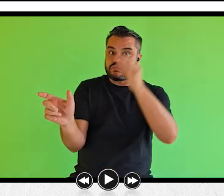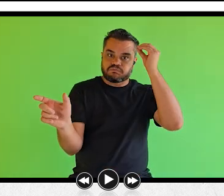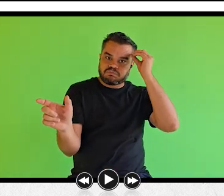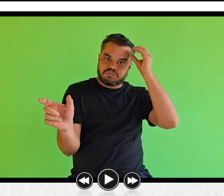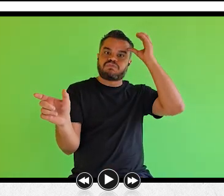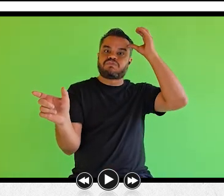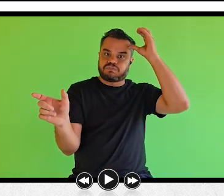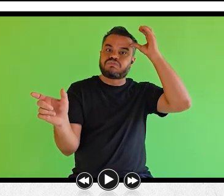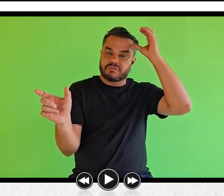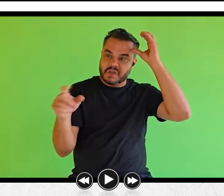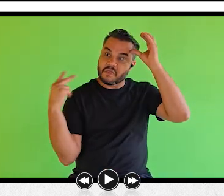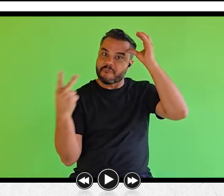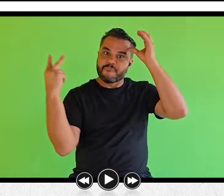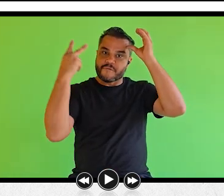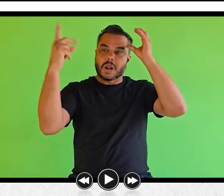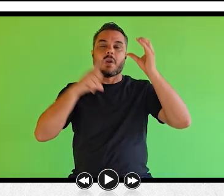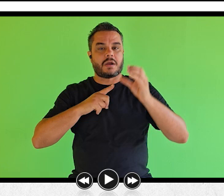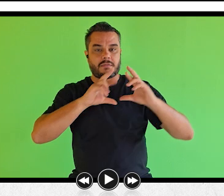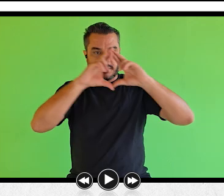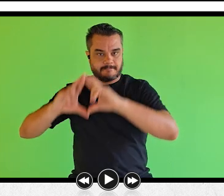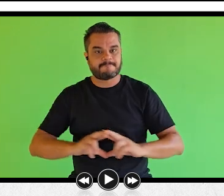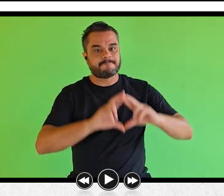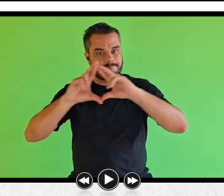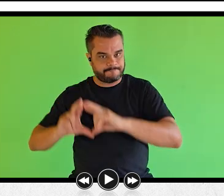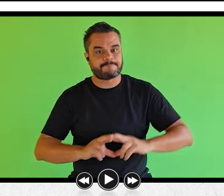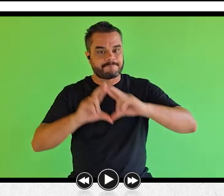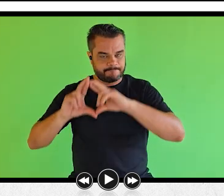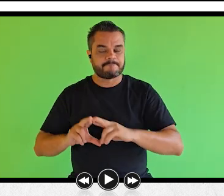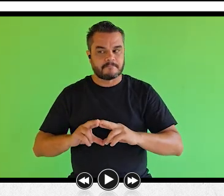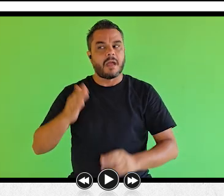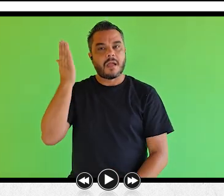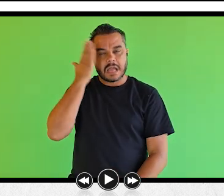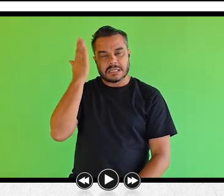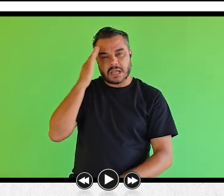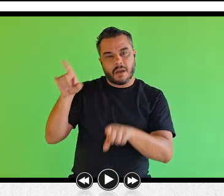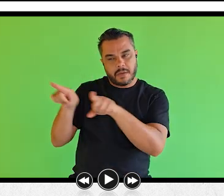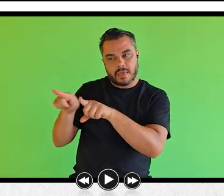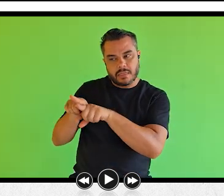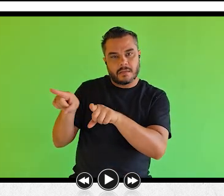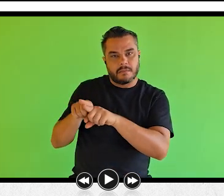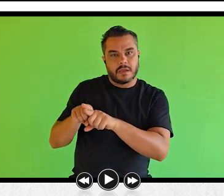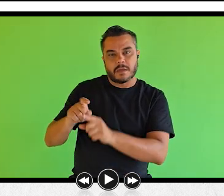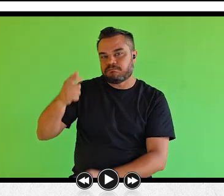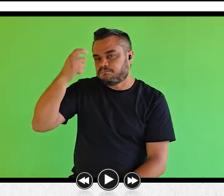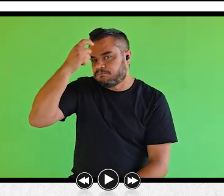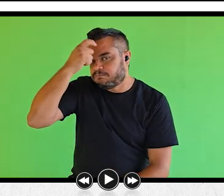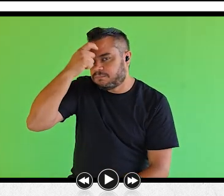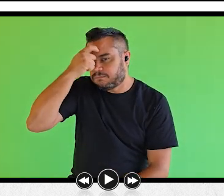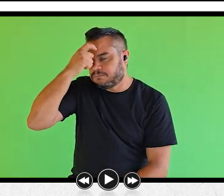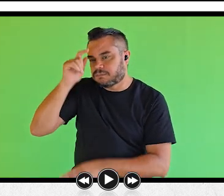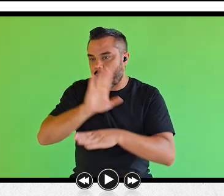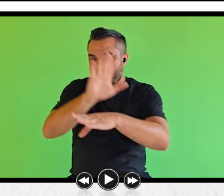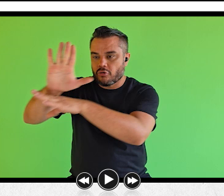sabem trabalhar e também atuam na conscientização ambiental, promovendo aí essa atividade educativa. Uma outra questão é